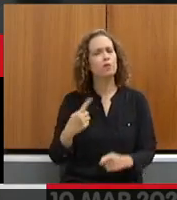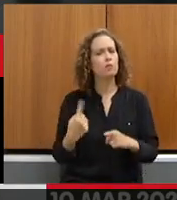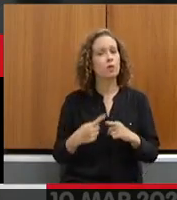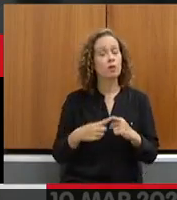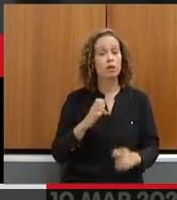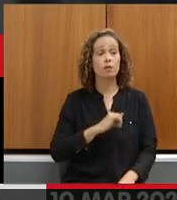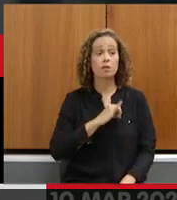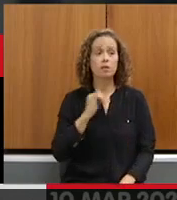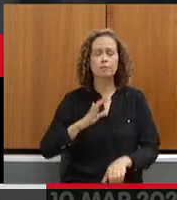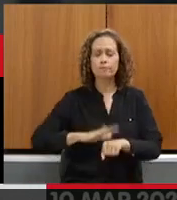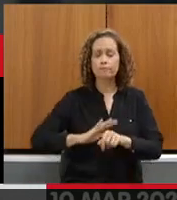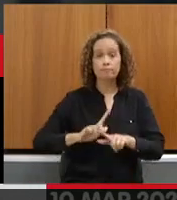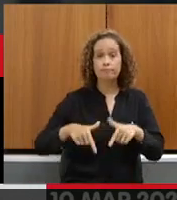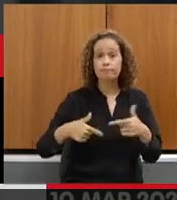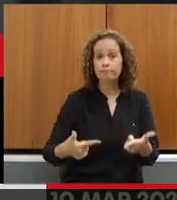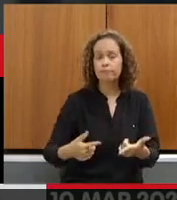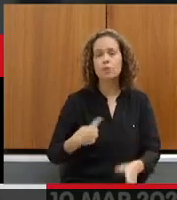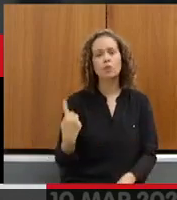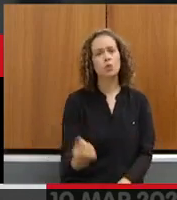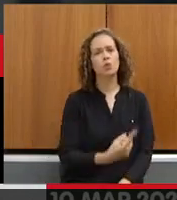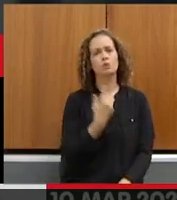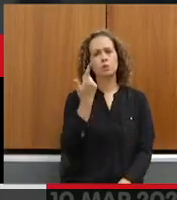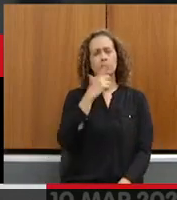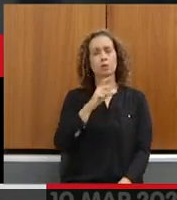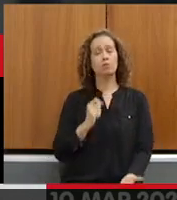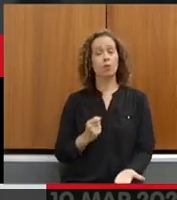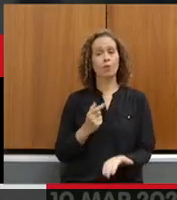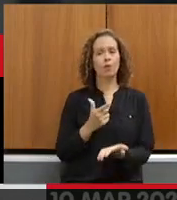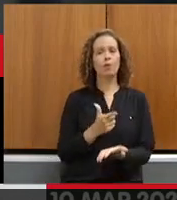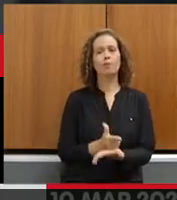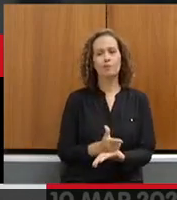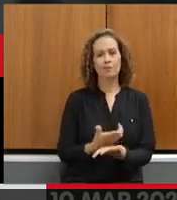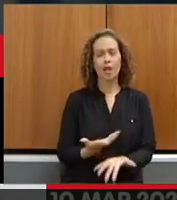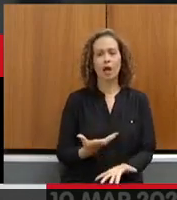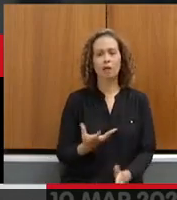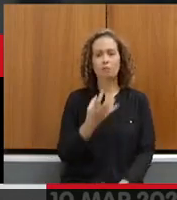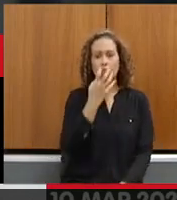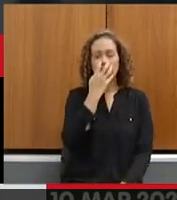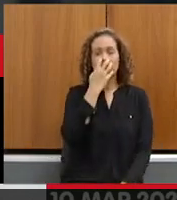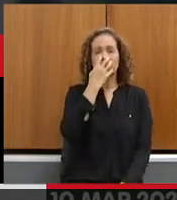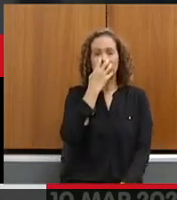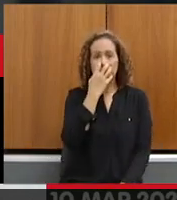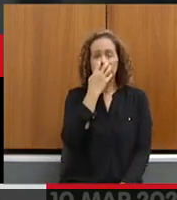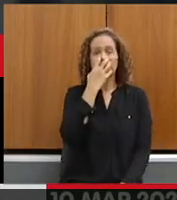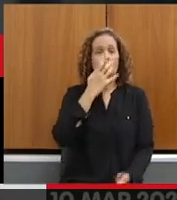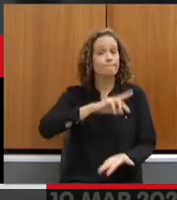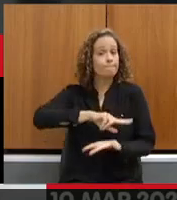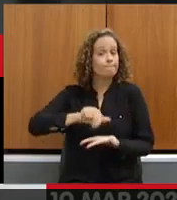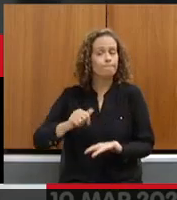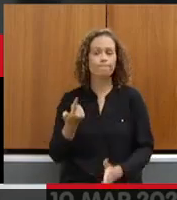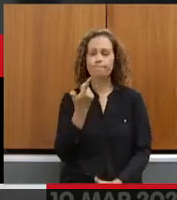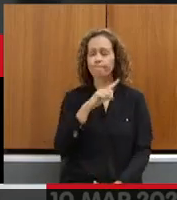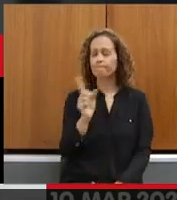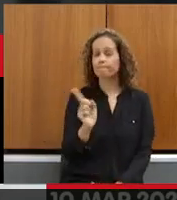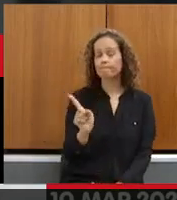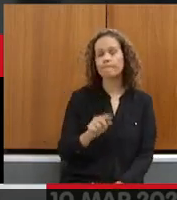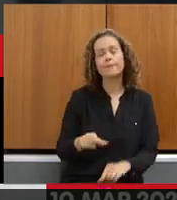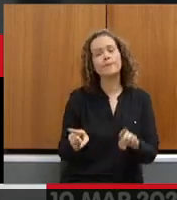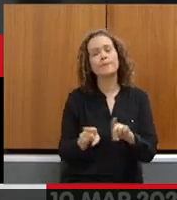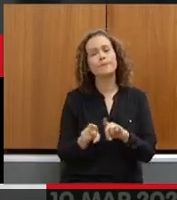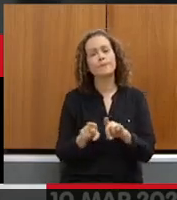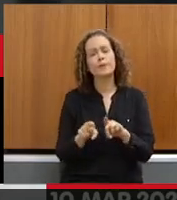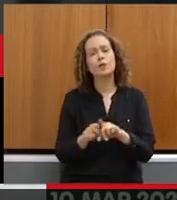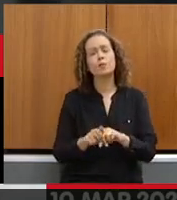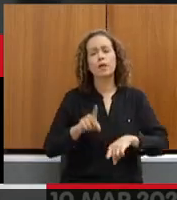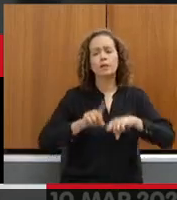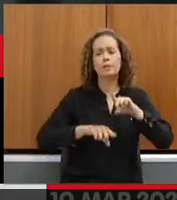nós não tivéssemos feito isso nós não teríamos conseguido comprar os respiradores que nós compramos nós vamos teremos conseguido